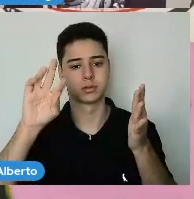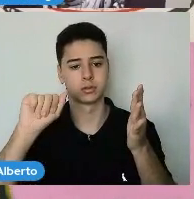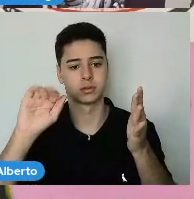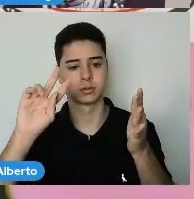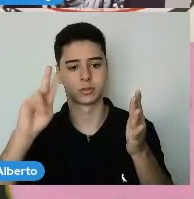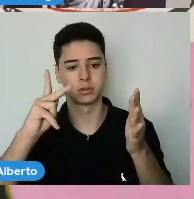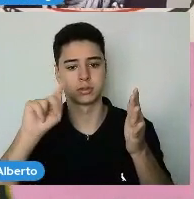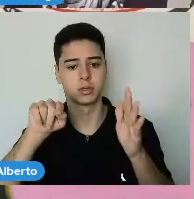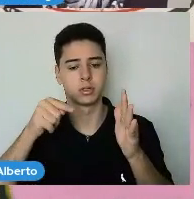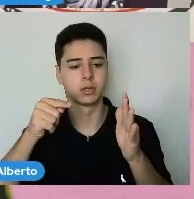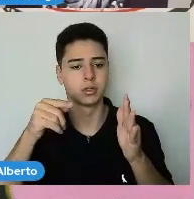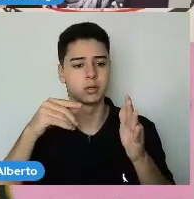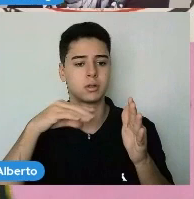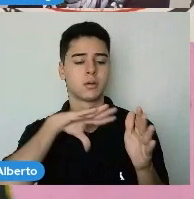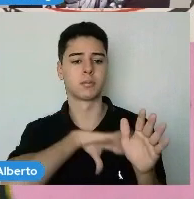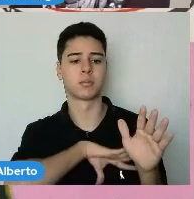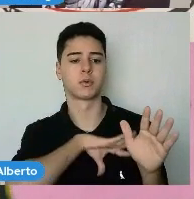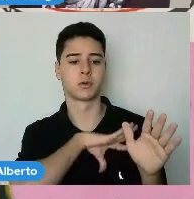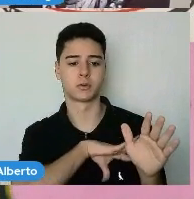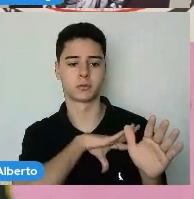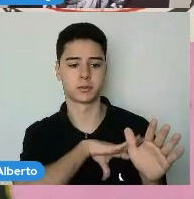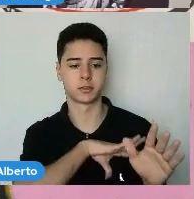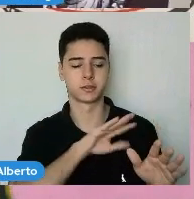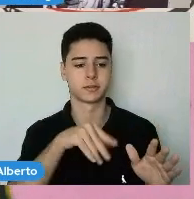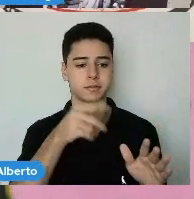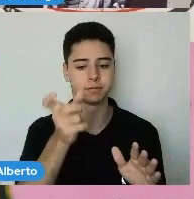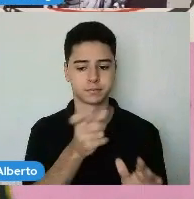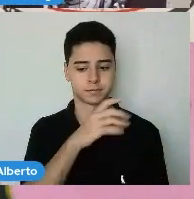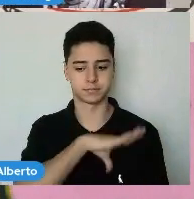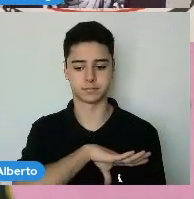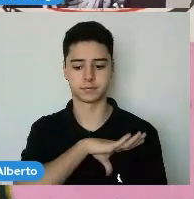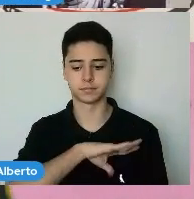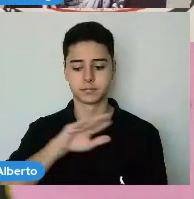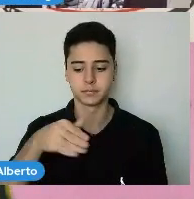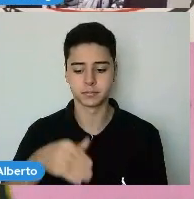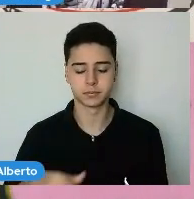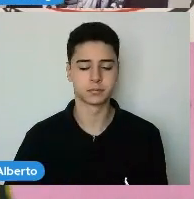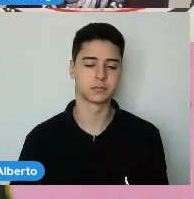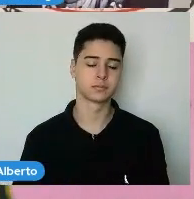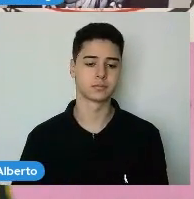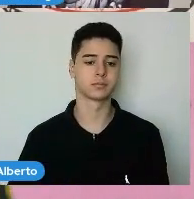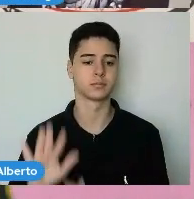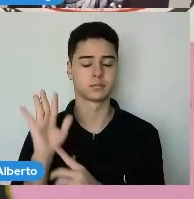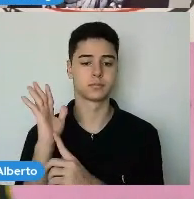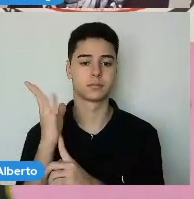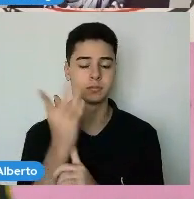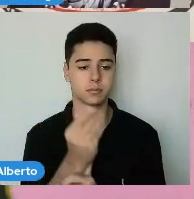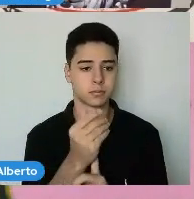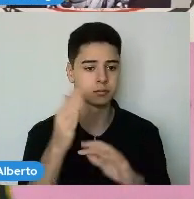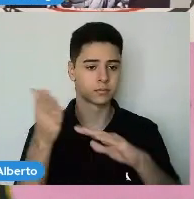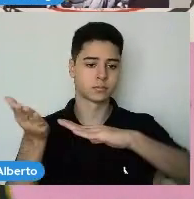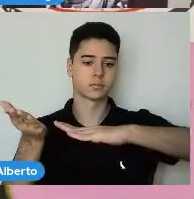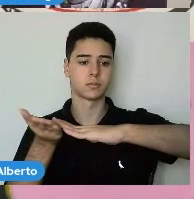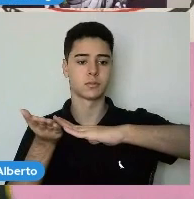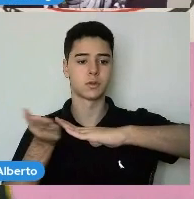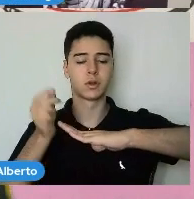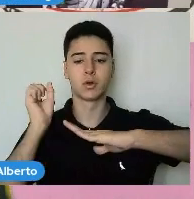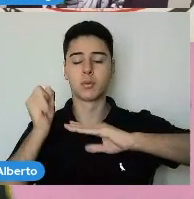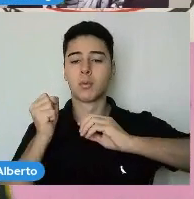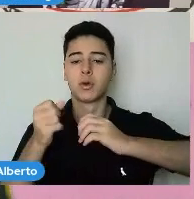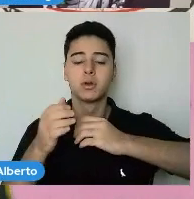grafiteiro português. As apropriações e ressignificações na arte contemporânea, elas podem ser tanto